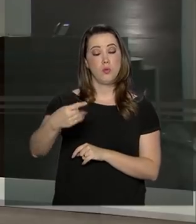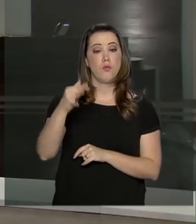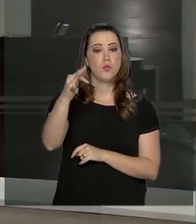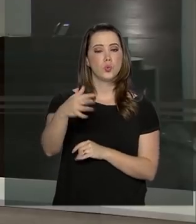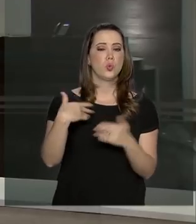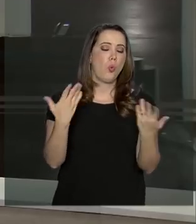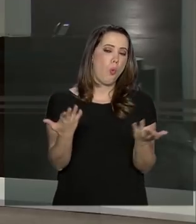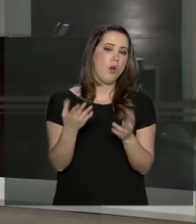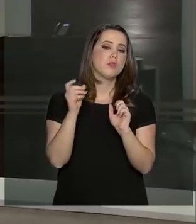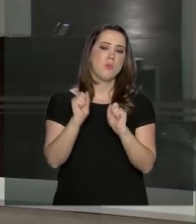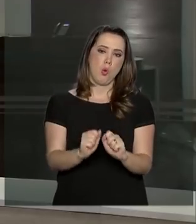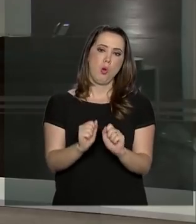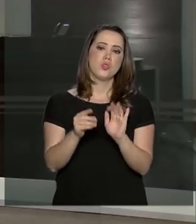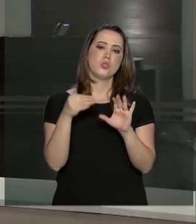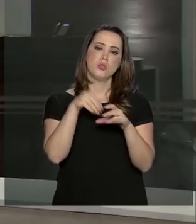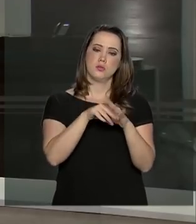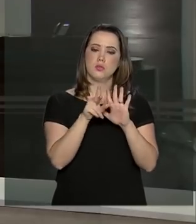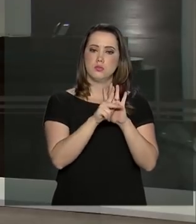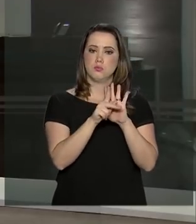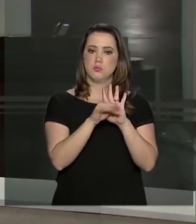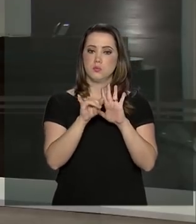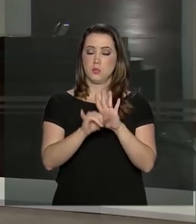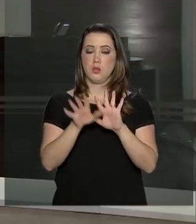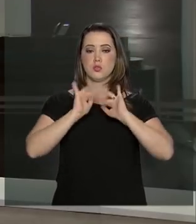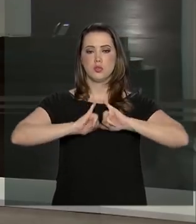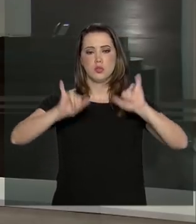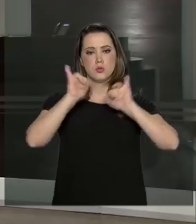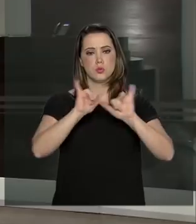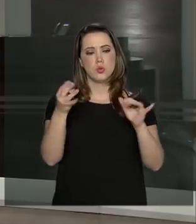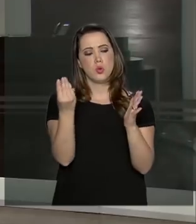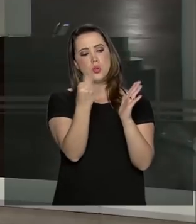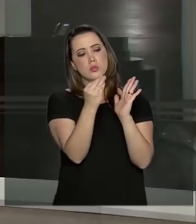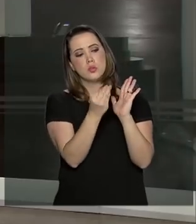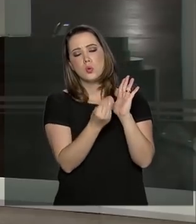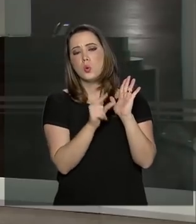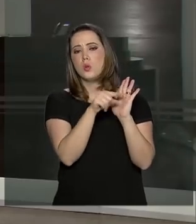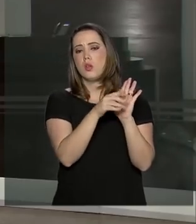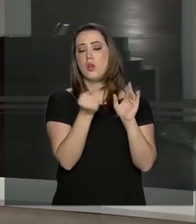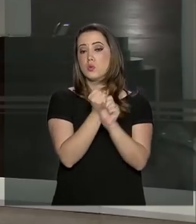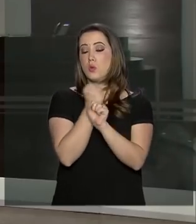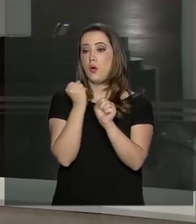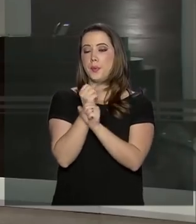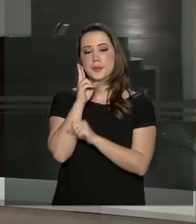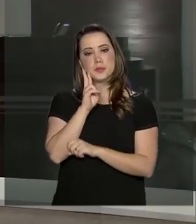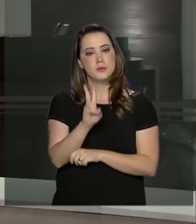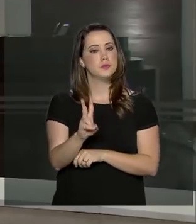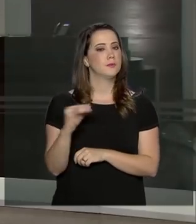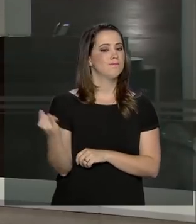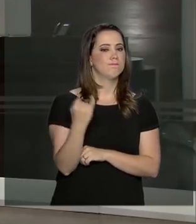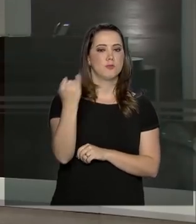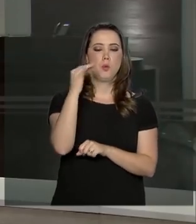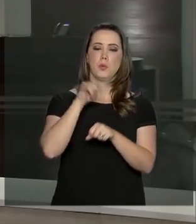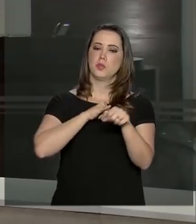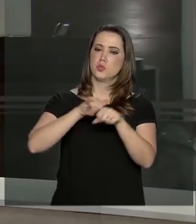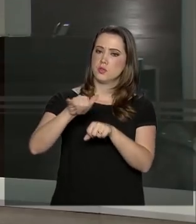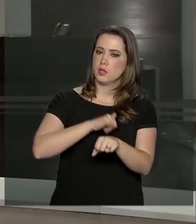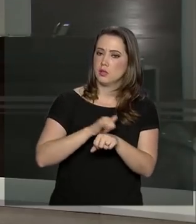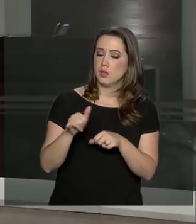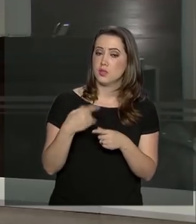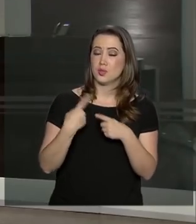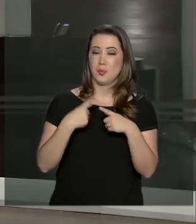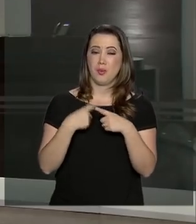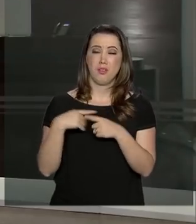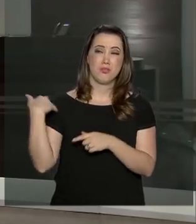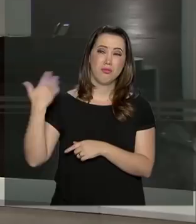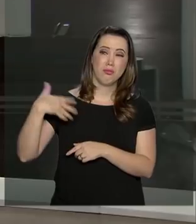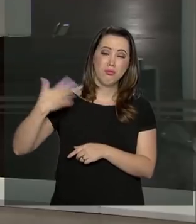farão parte do programa, mas já anunciou que deve incluir no pacote as obras que são consideradas estratégicas, porque estão